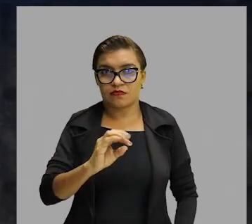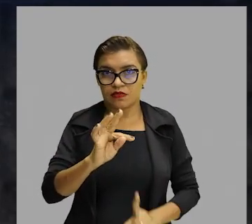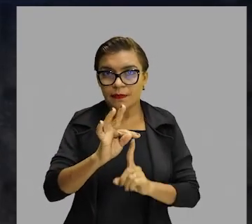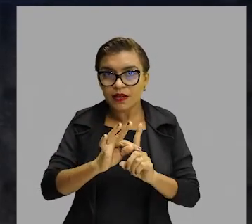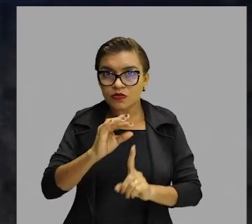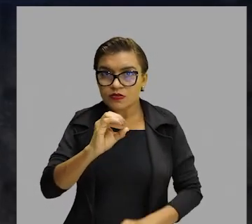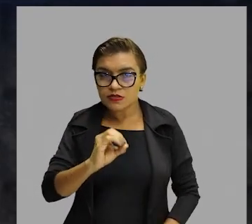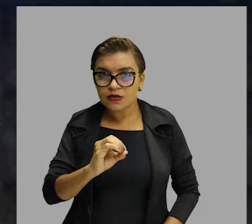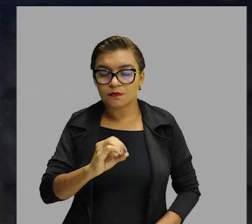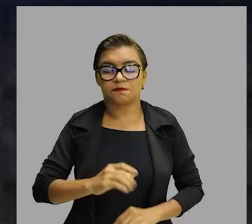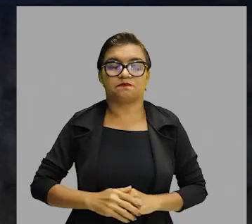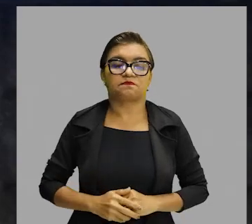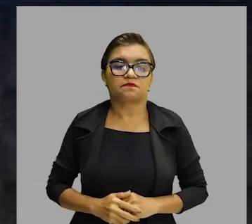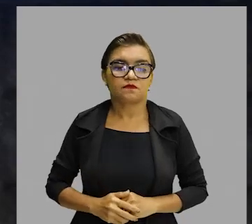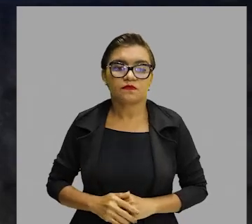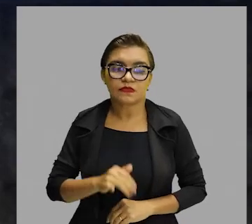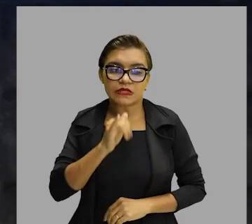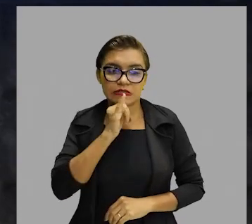Por exemplo,